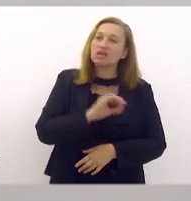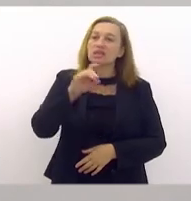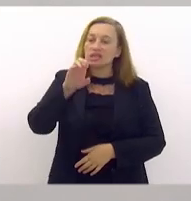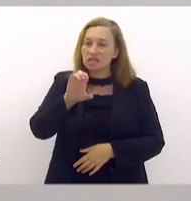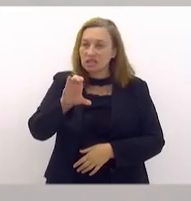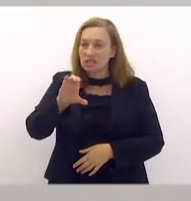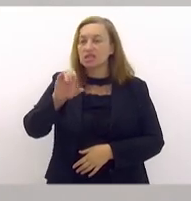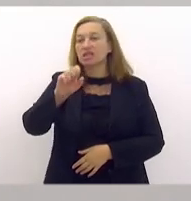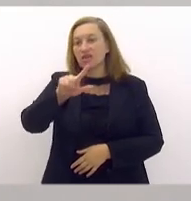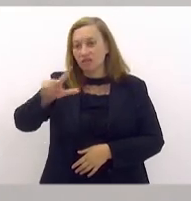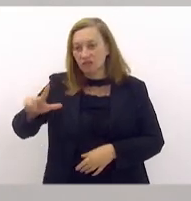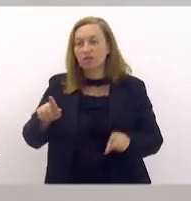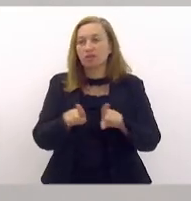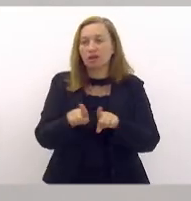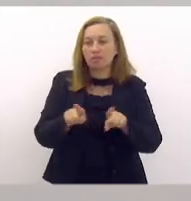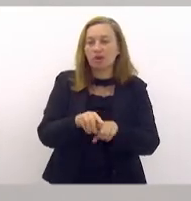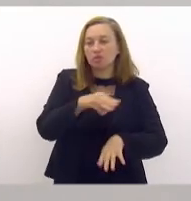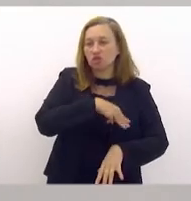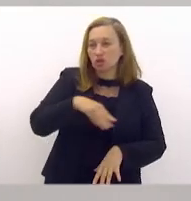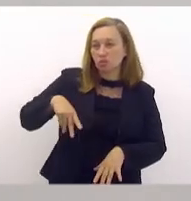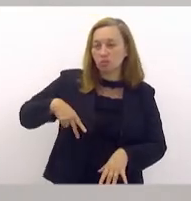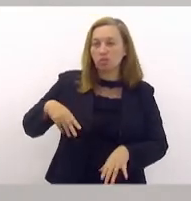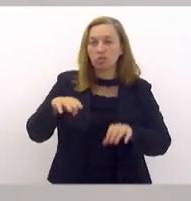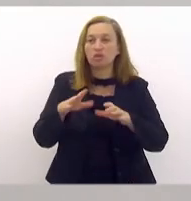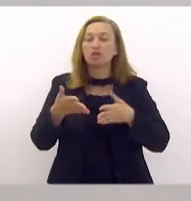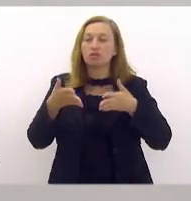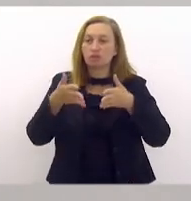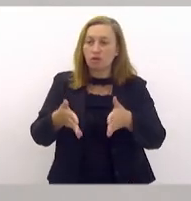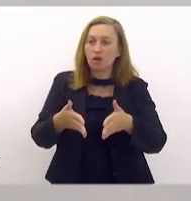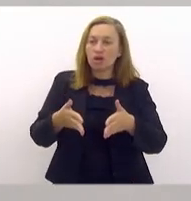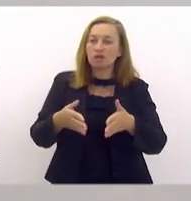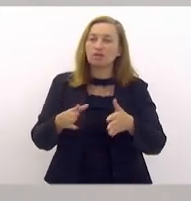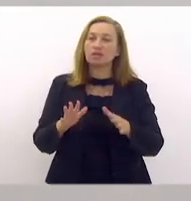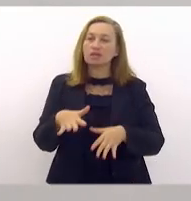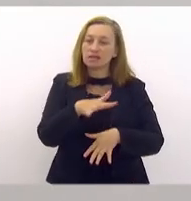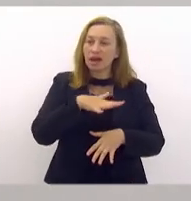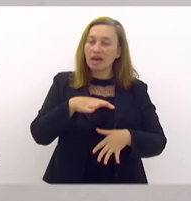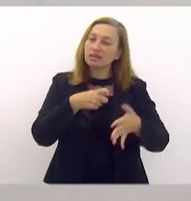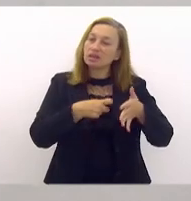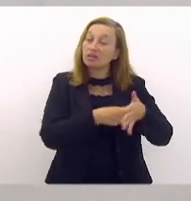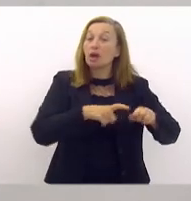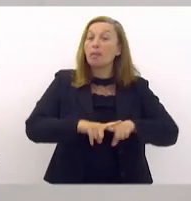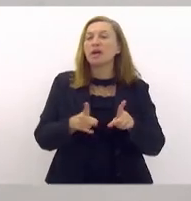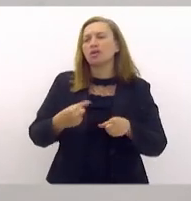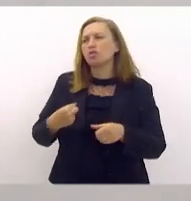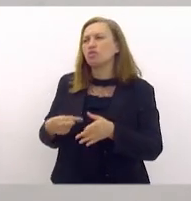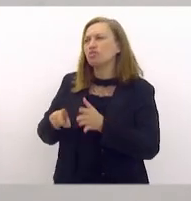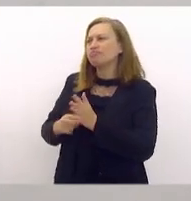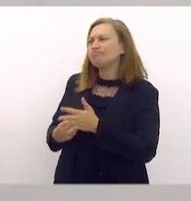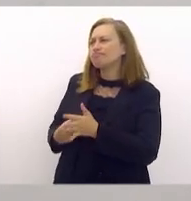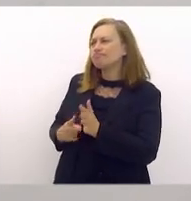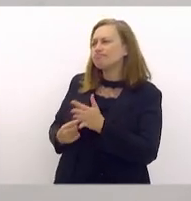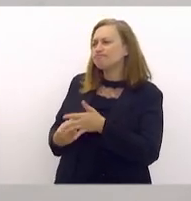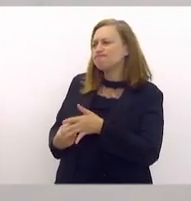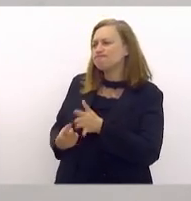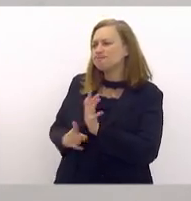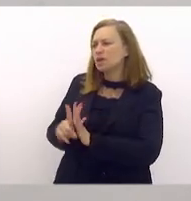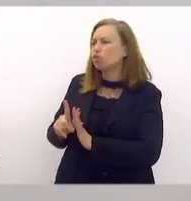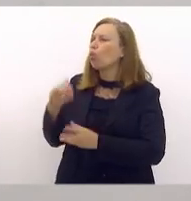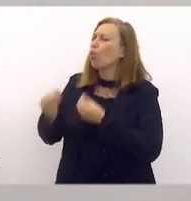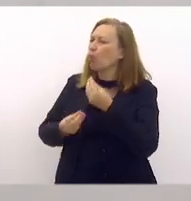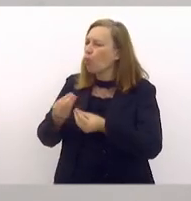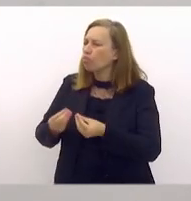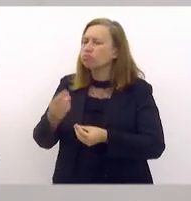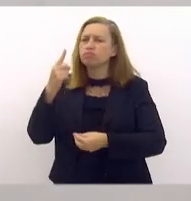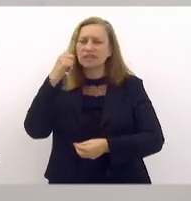Público se estruturando em relação a essa parte mais da denúncia, mas eu me pergunto também como que a gente pode refletir